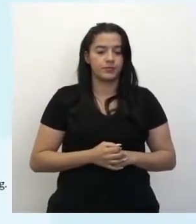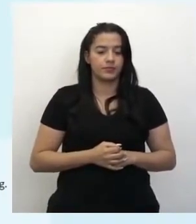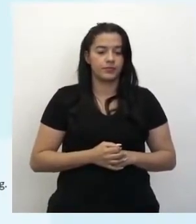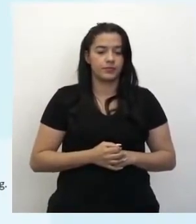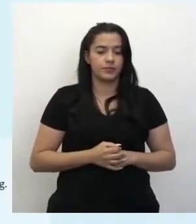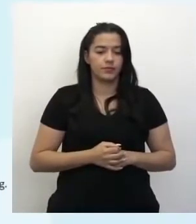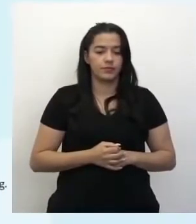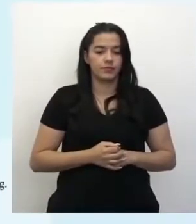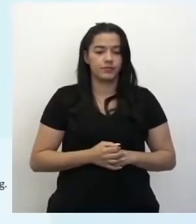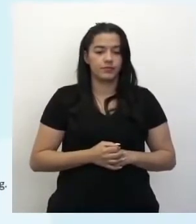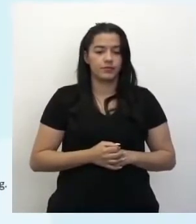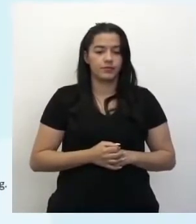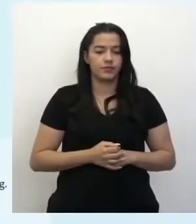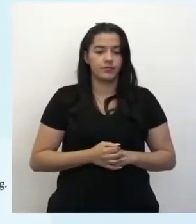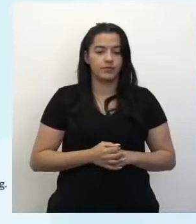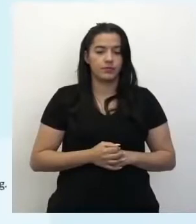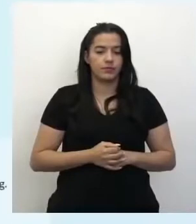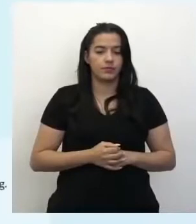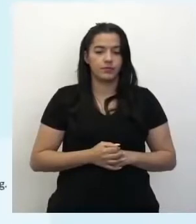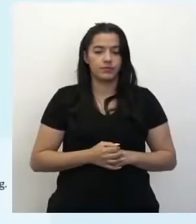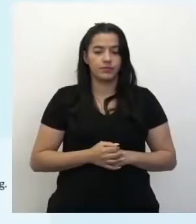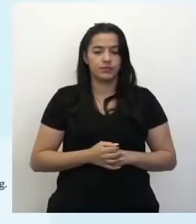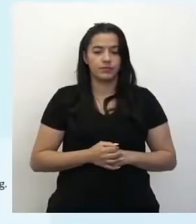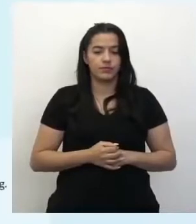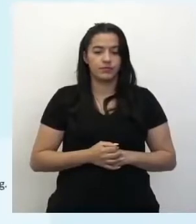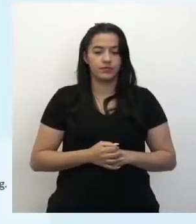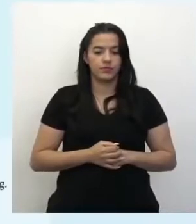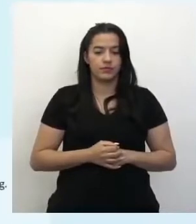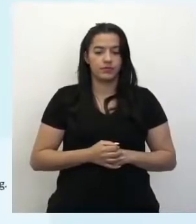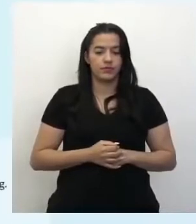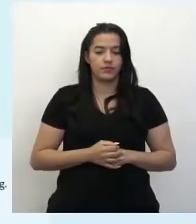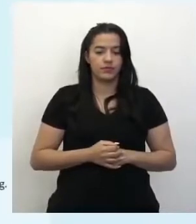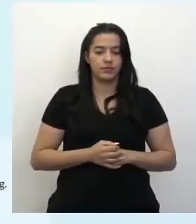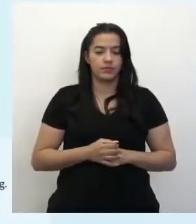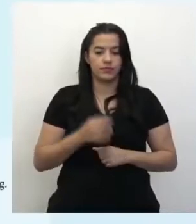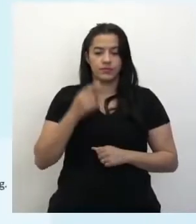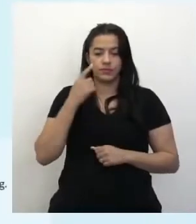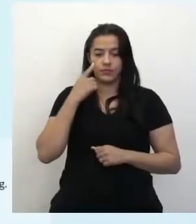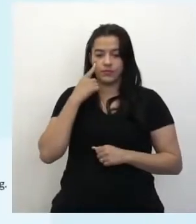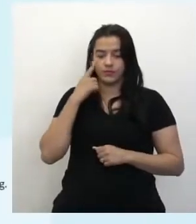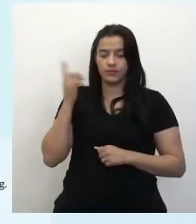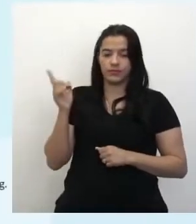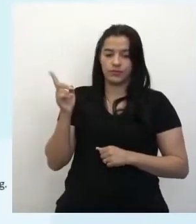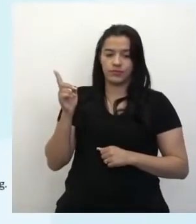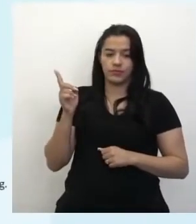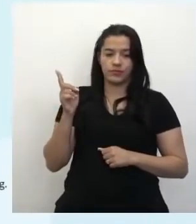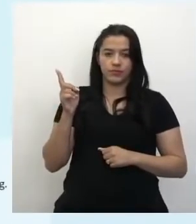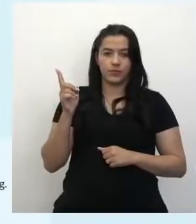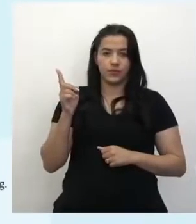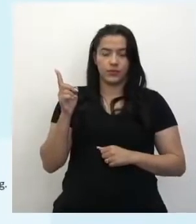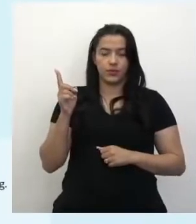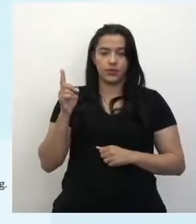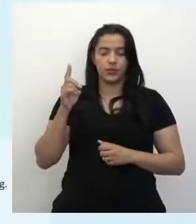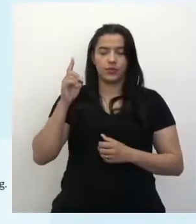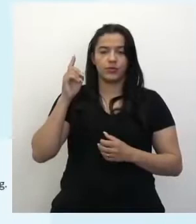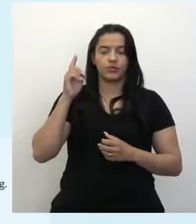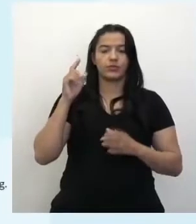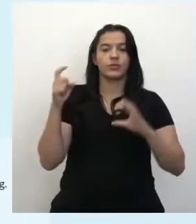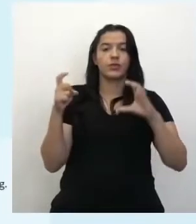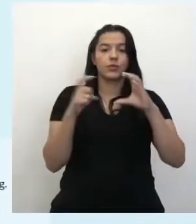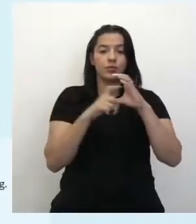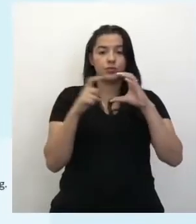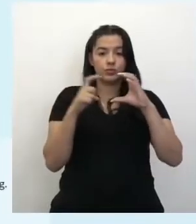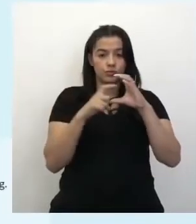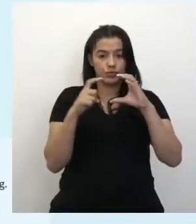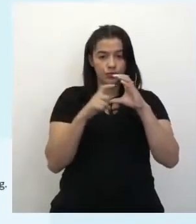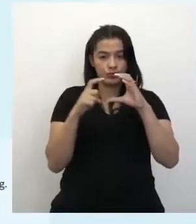Vamos de preto. Bom, então aqui é o seguinte, ó, aqui você tem o núcleo da célula, tá bom? Então